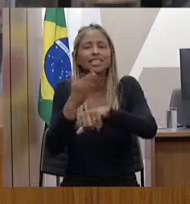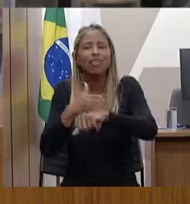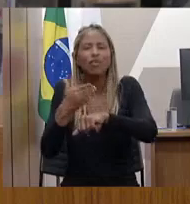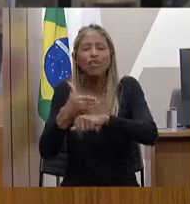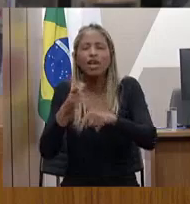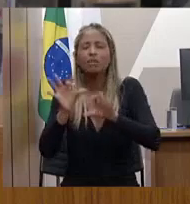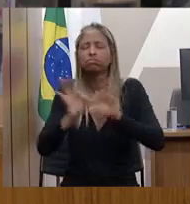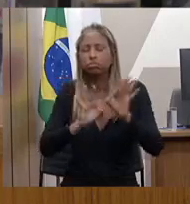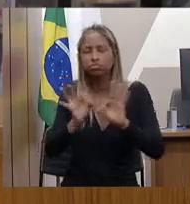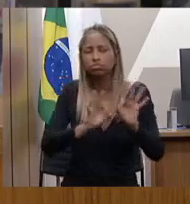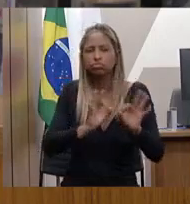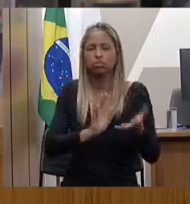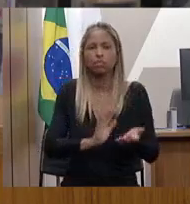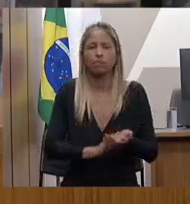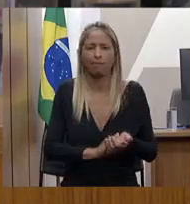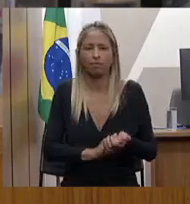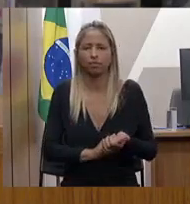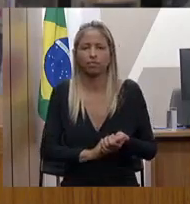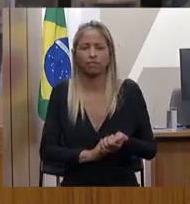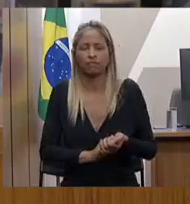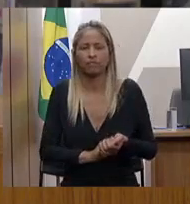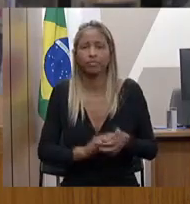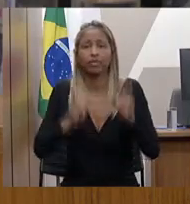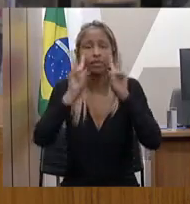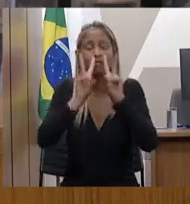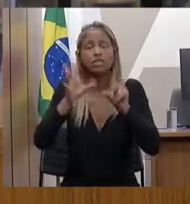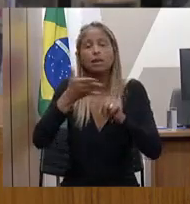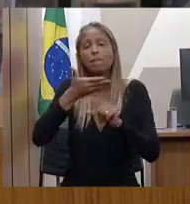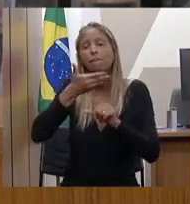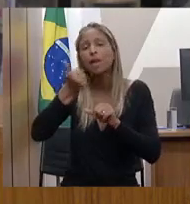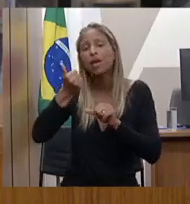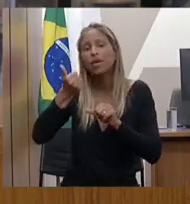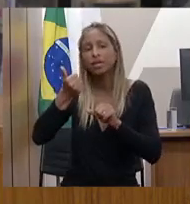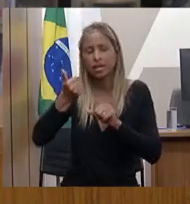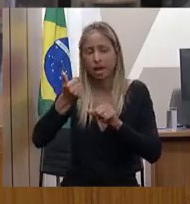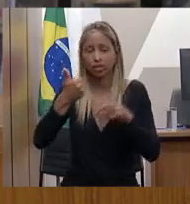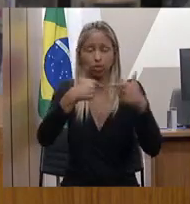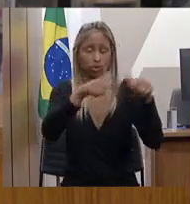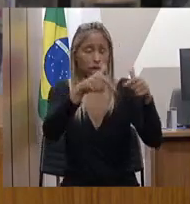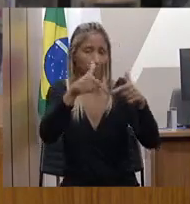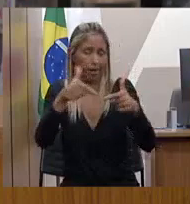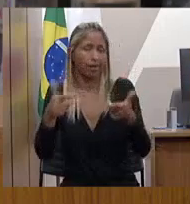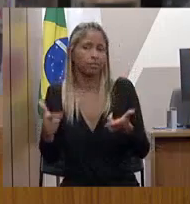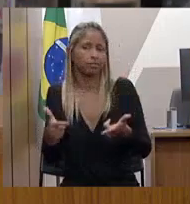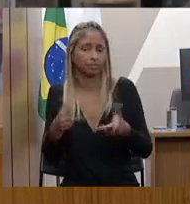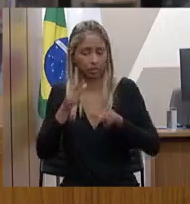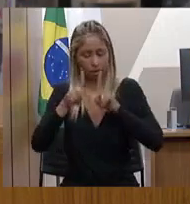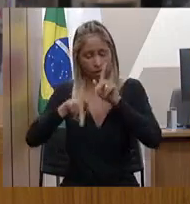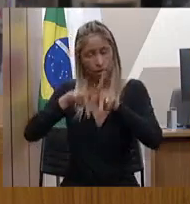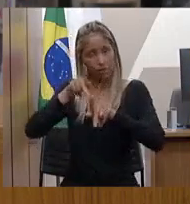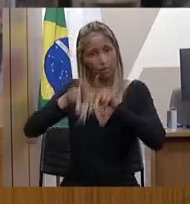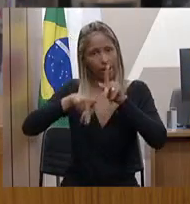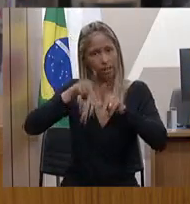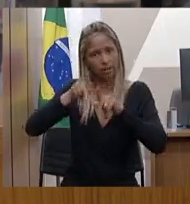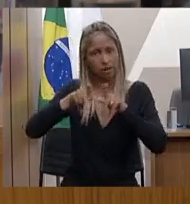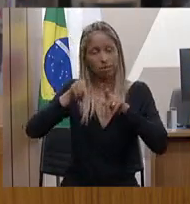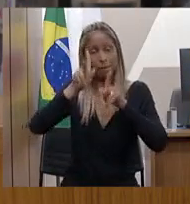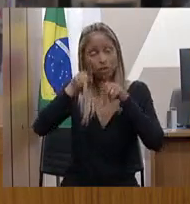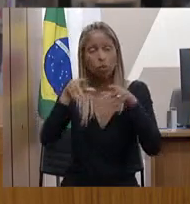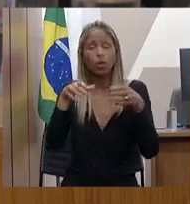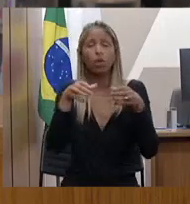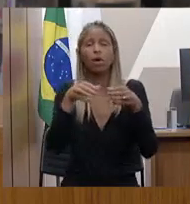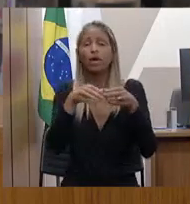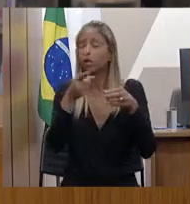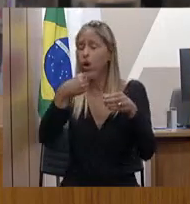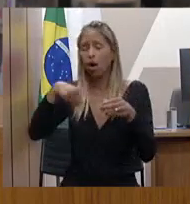ações projetos que Visa melhoria das condições de trabalho da população dos trabalhadores porque